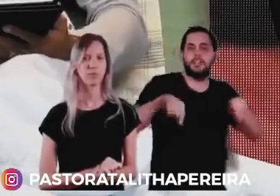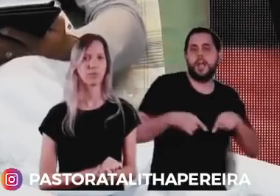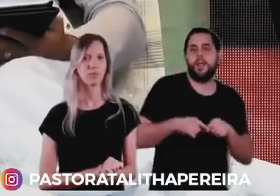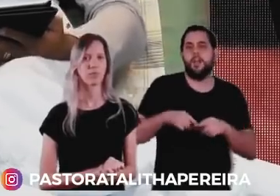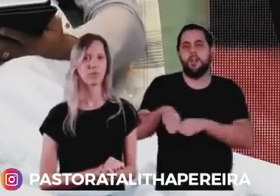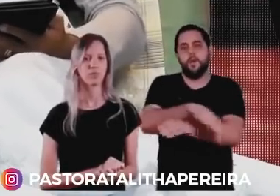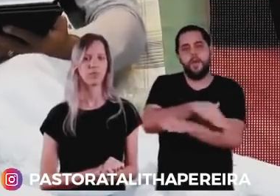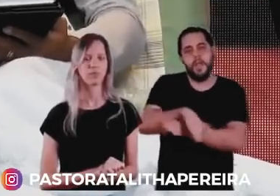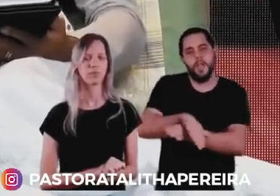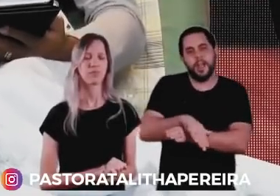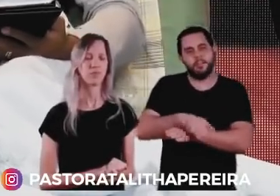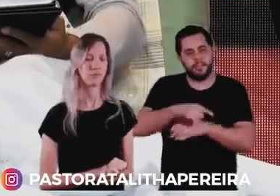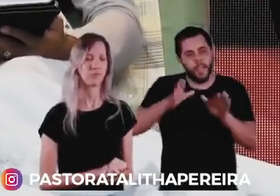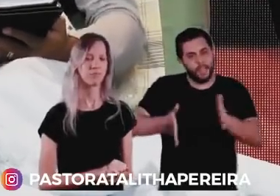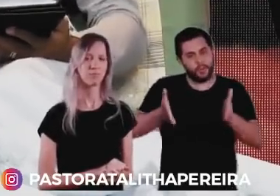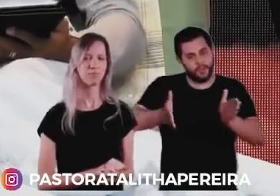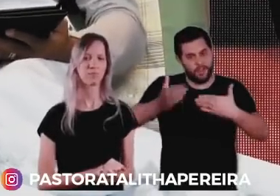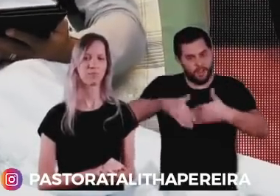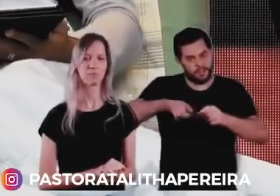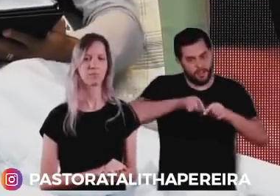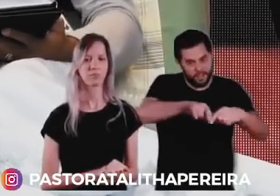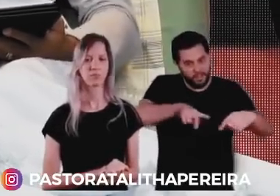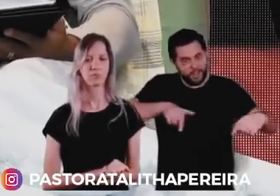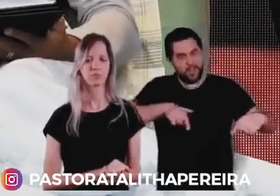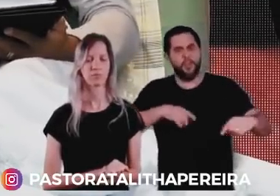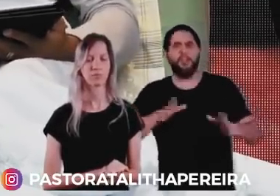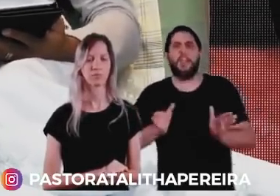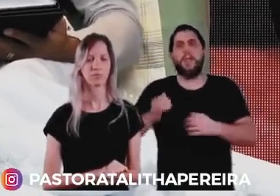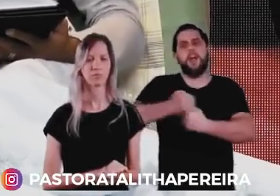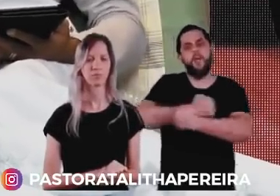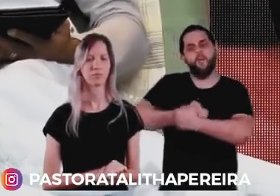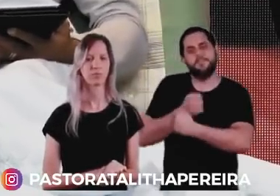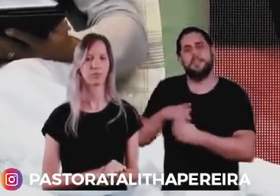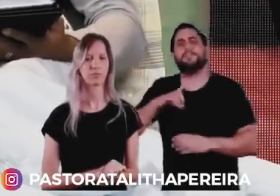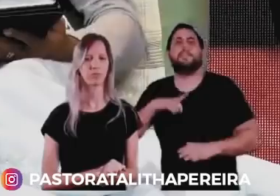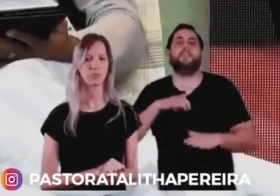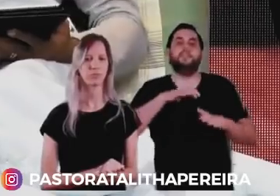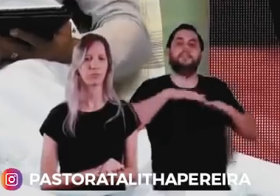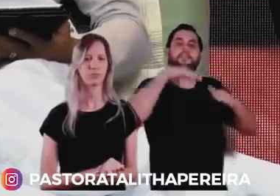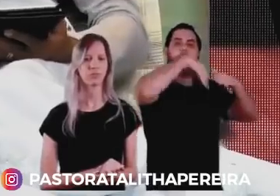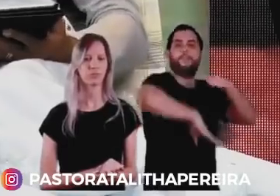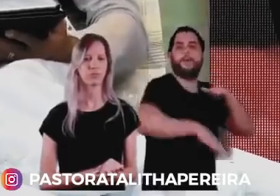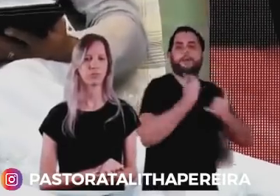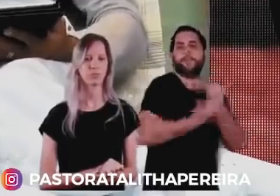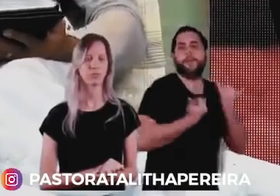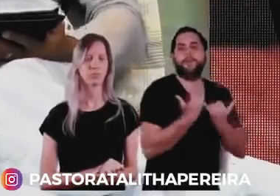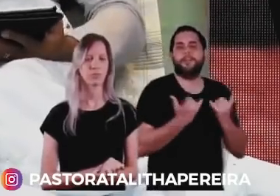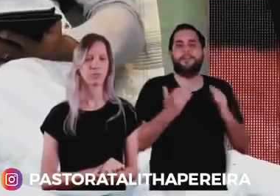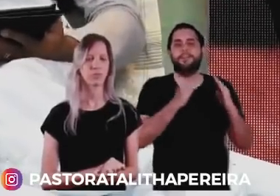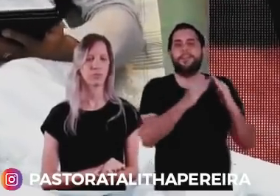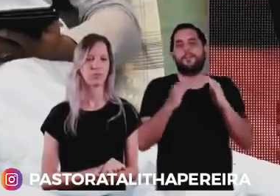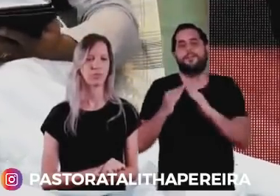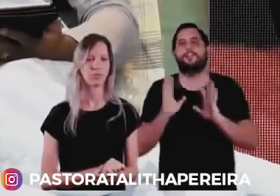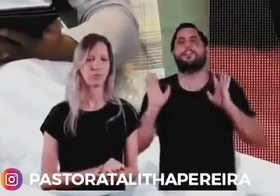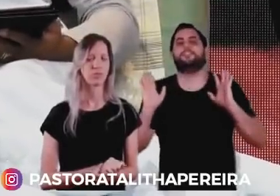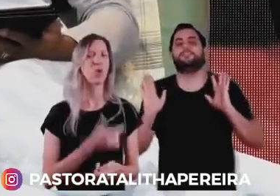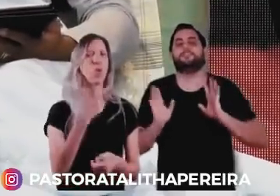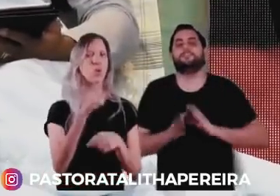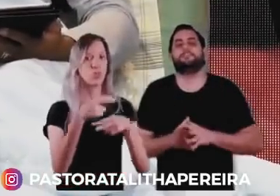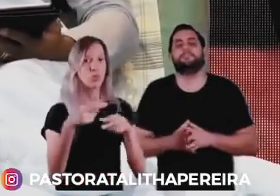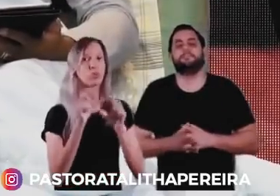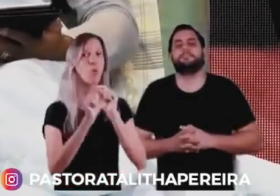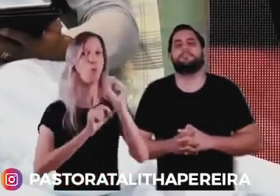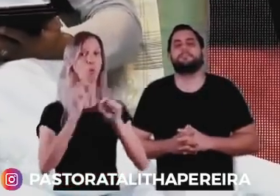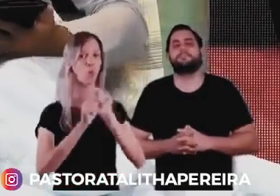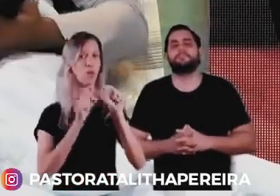dela, tem a cozinha, tem meu irmão, tem um parquezinho lá embaixo, tem um vizinho. Outra coisa, talvez você esteja